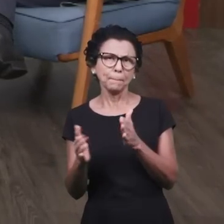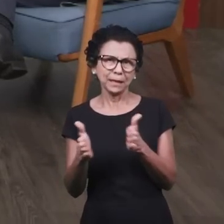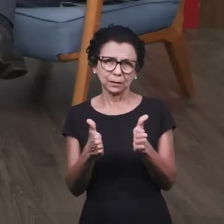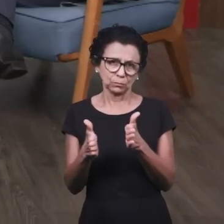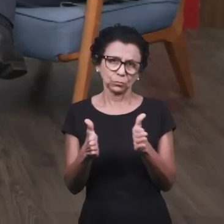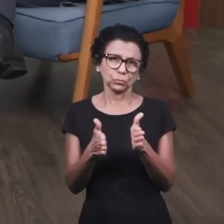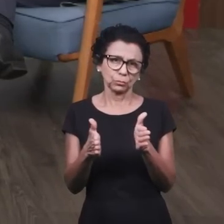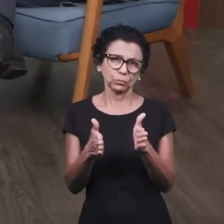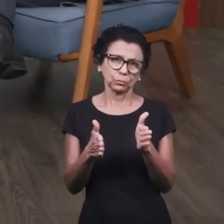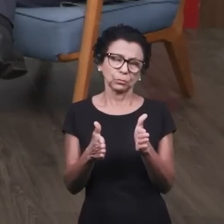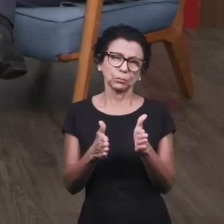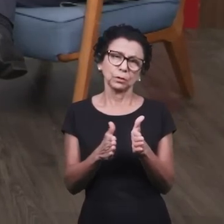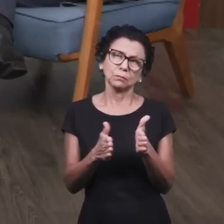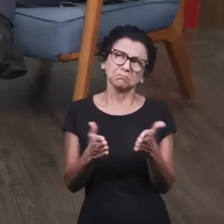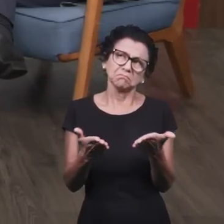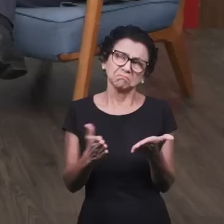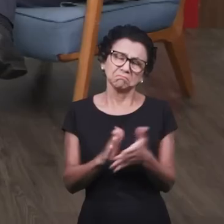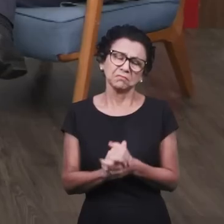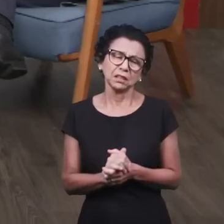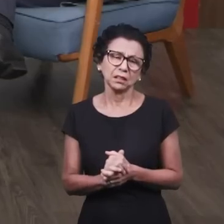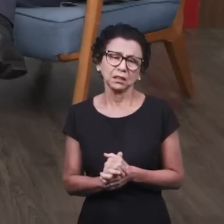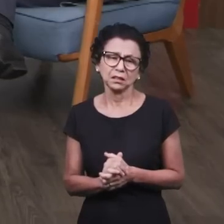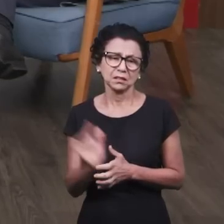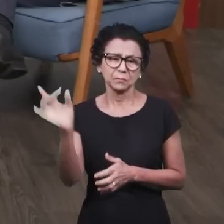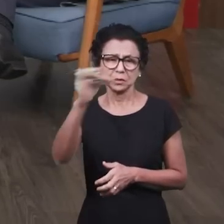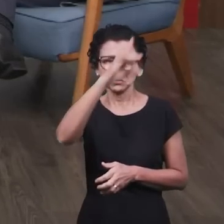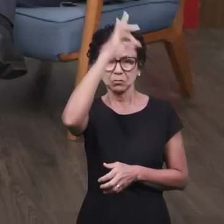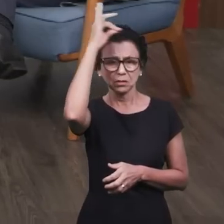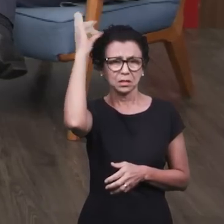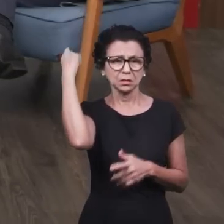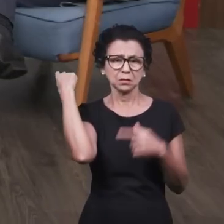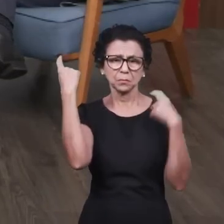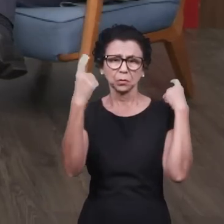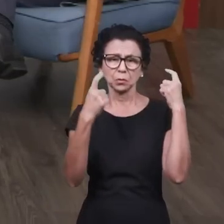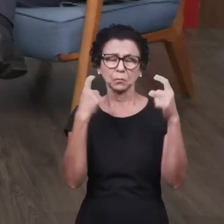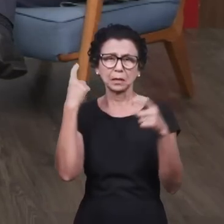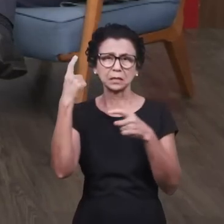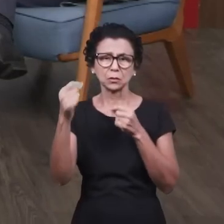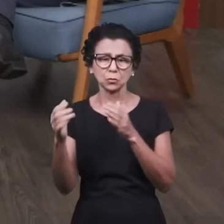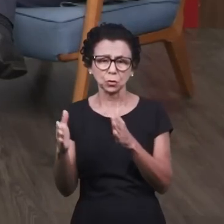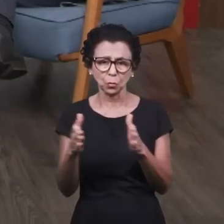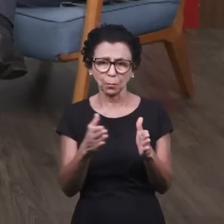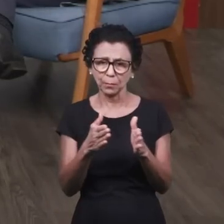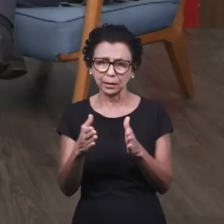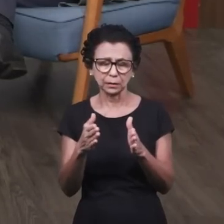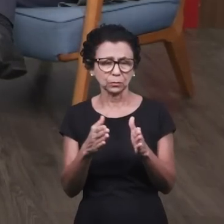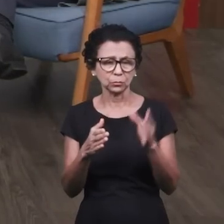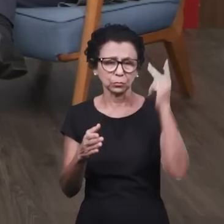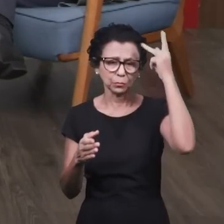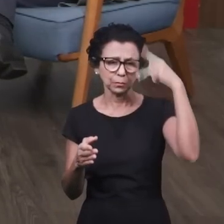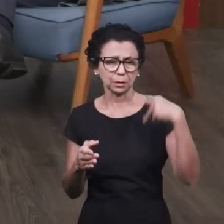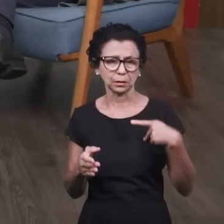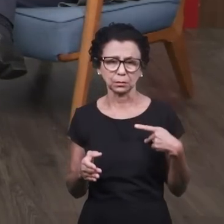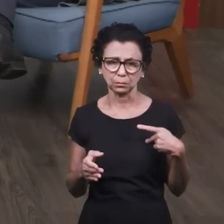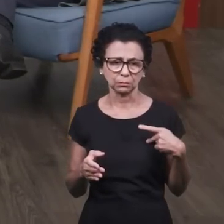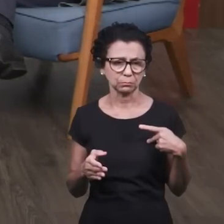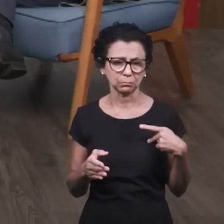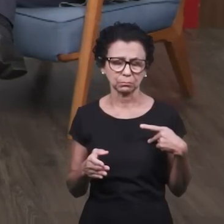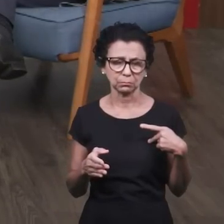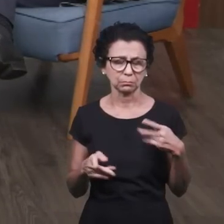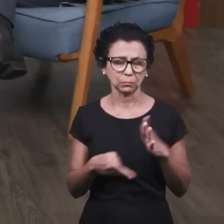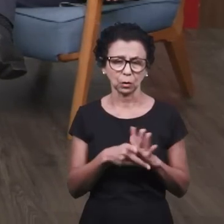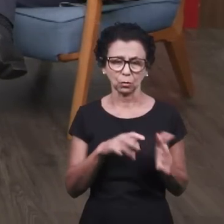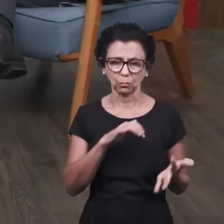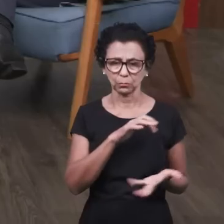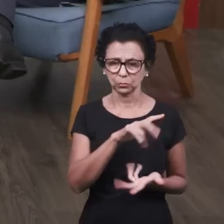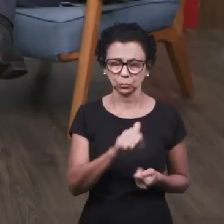que o Espírito Santo não tinha a preocupação de falar de um tempo cronológico. Os livros de história dão conta disso, de